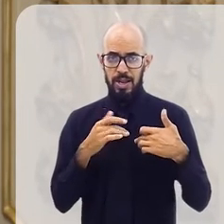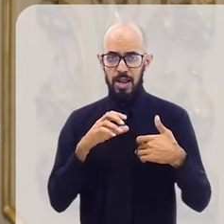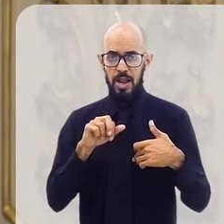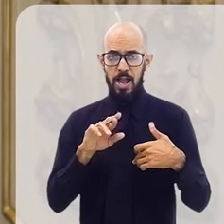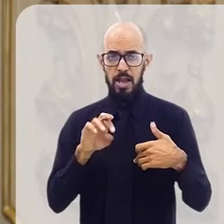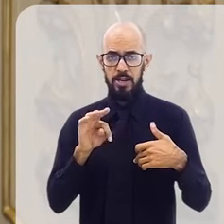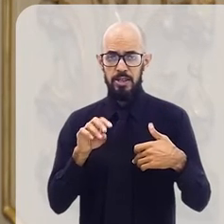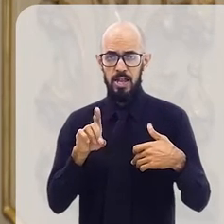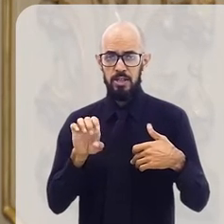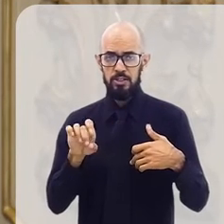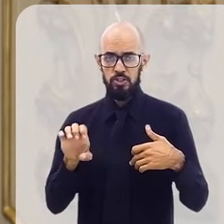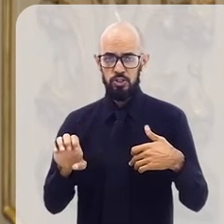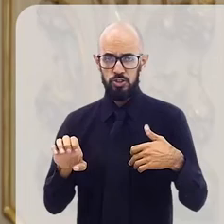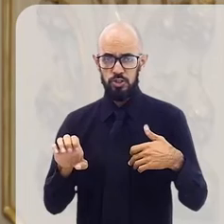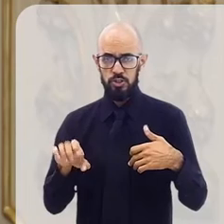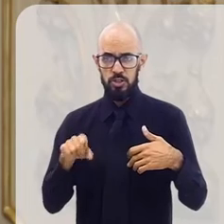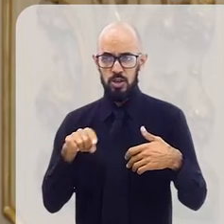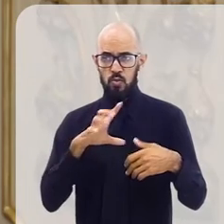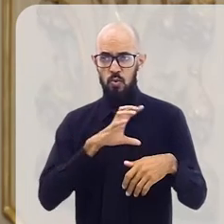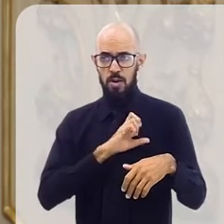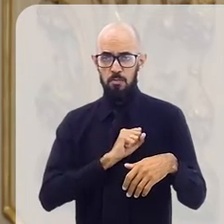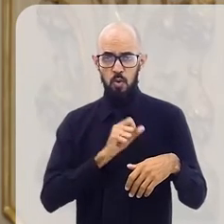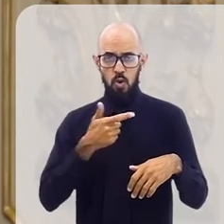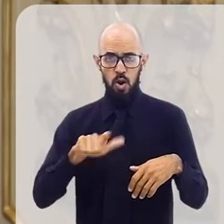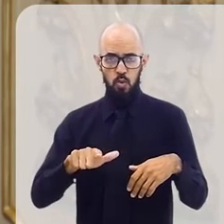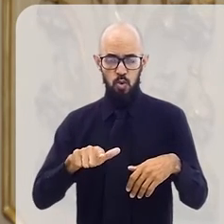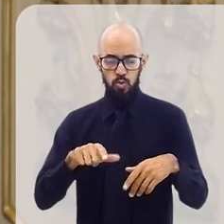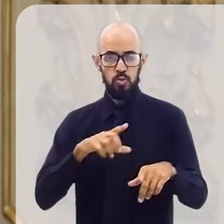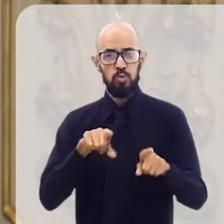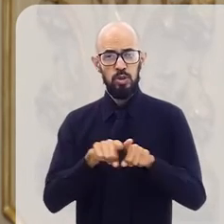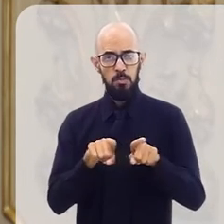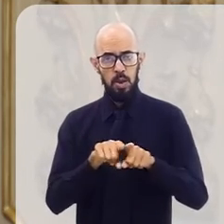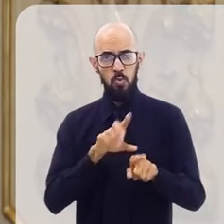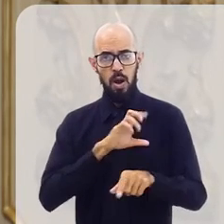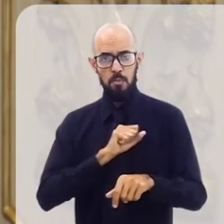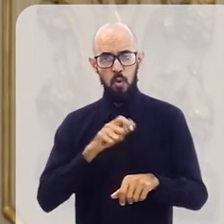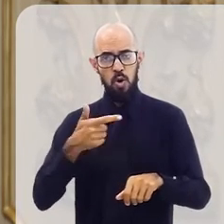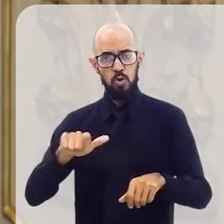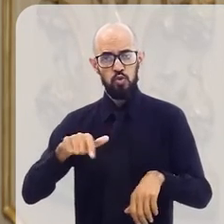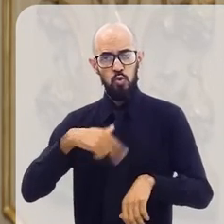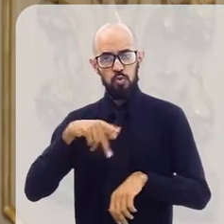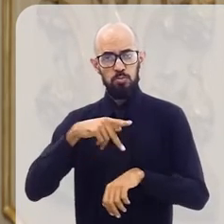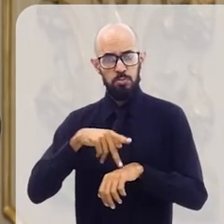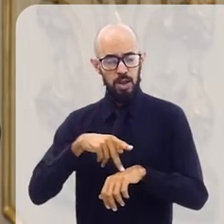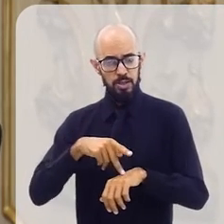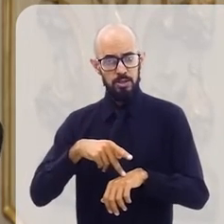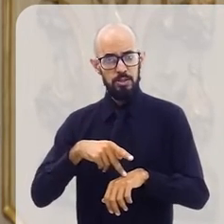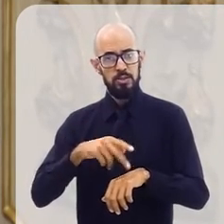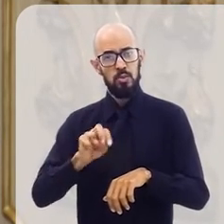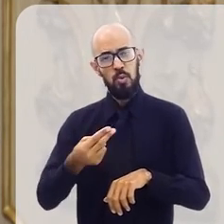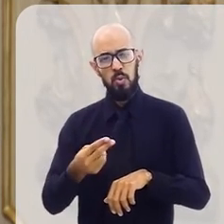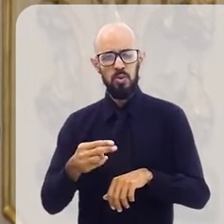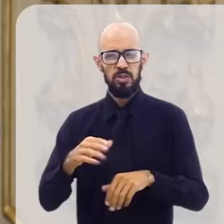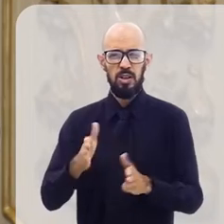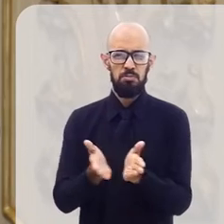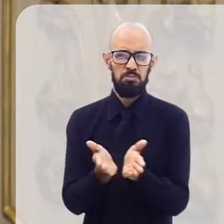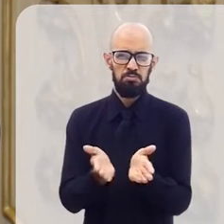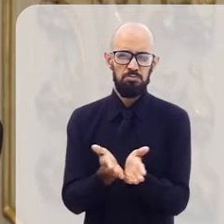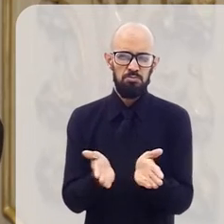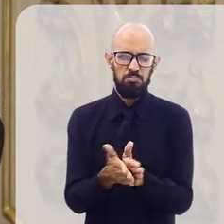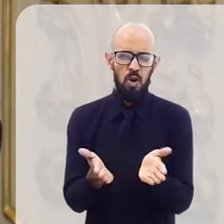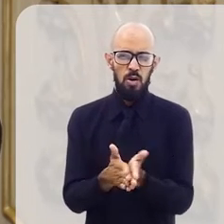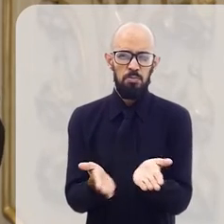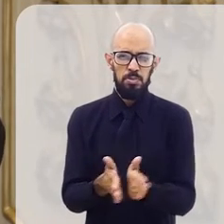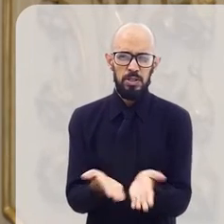caridade do amor o amor ao próximo amor ao estrangeiro aquele que está sofrendo aquele que está passando por alguma